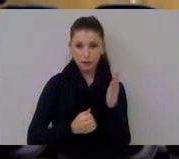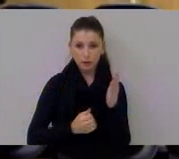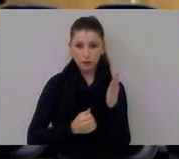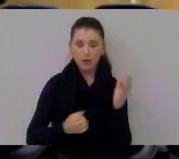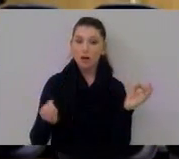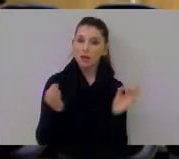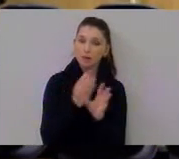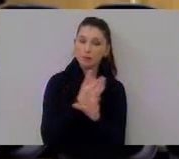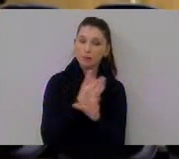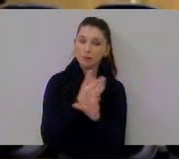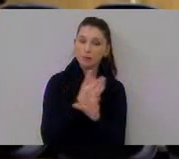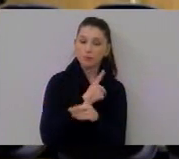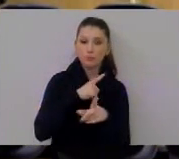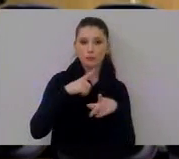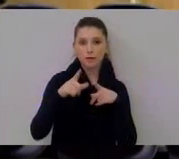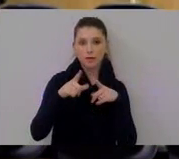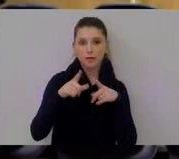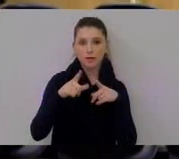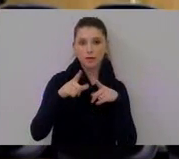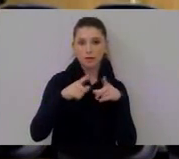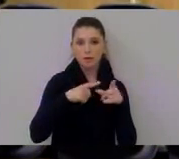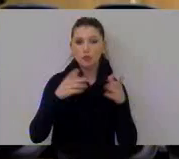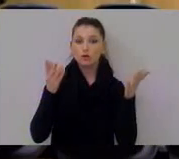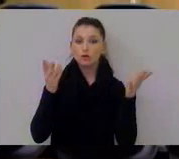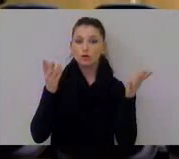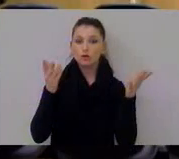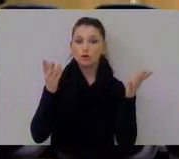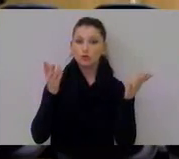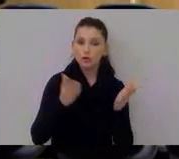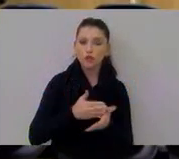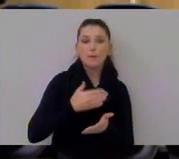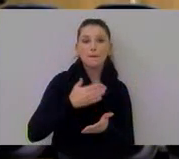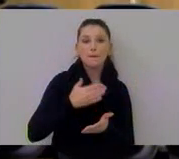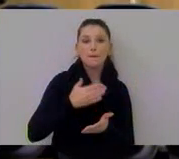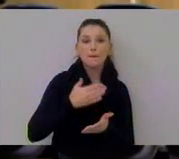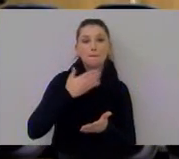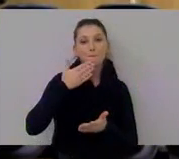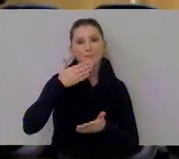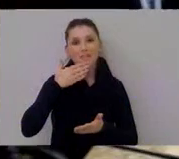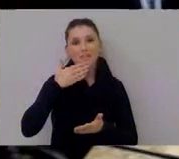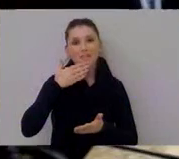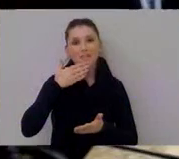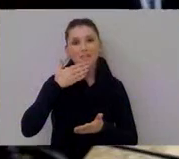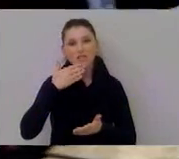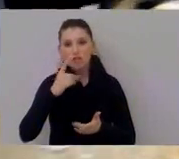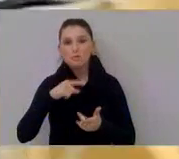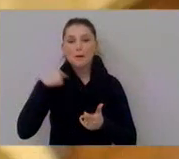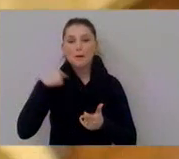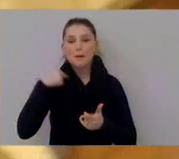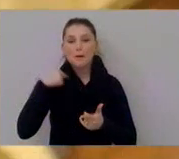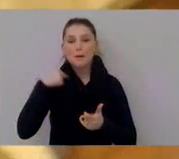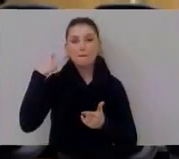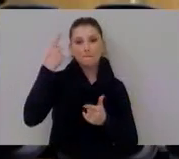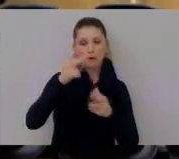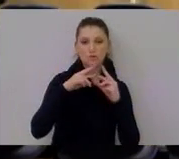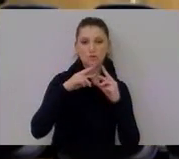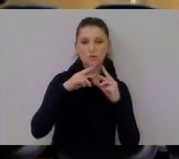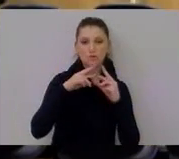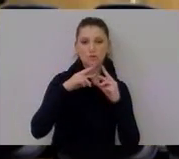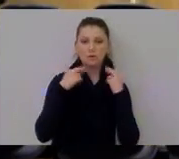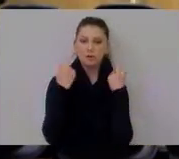trabalho da presente sessão, convocando os senhores vereadores para a próxima, dia